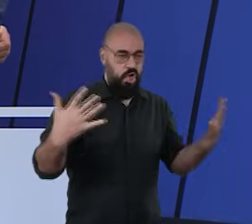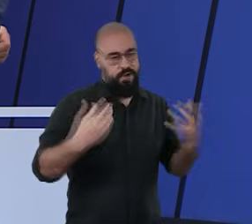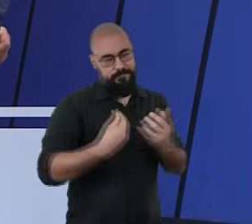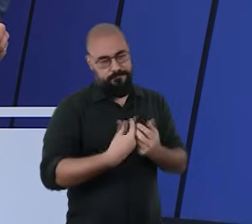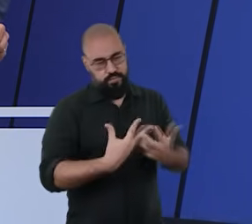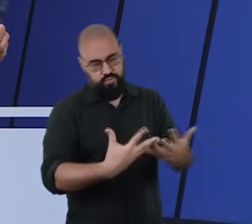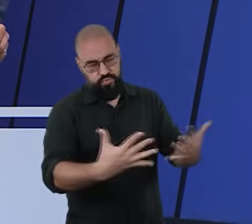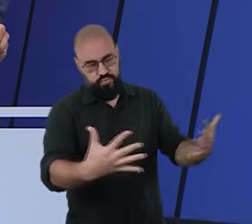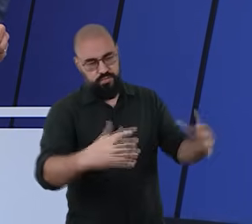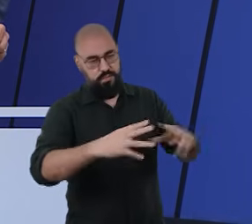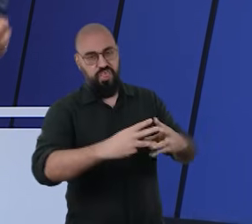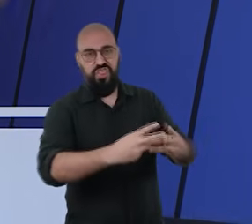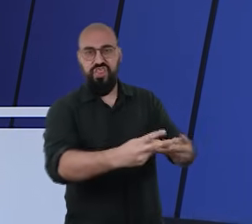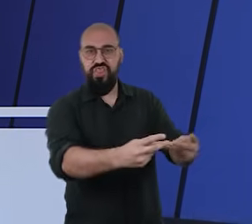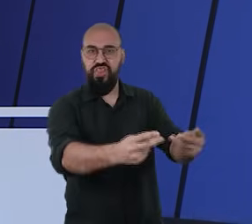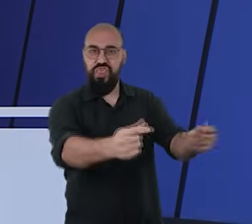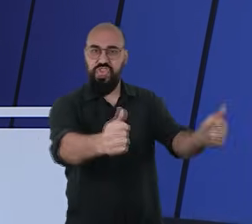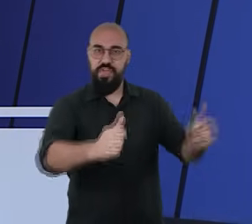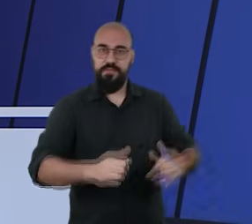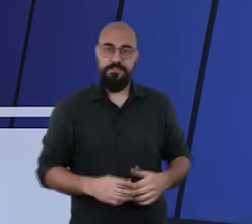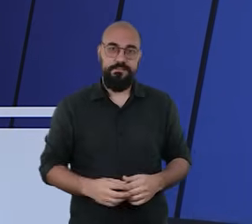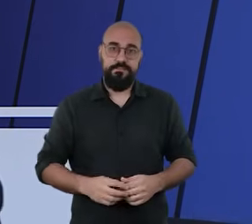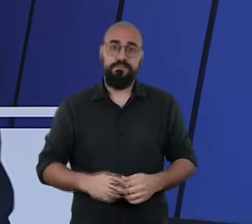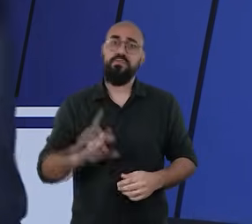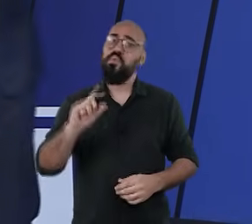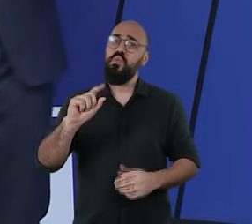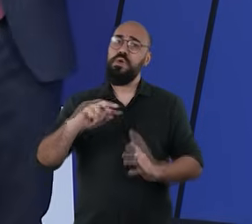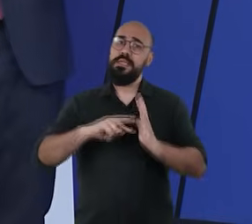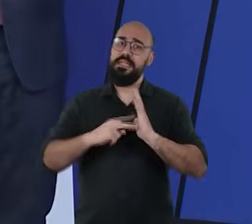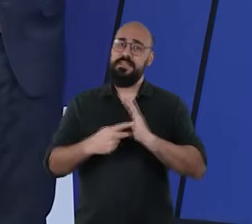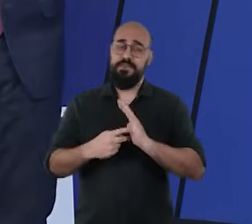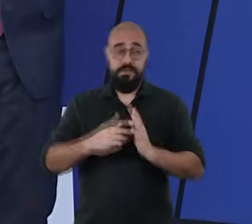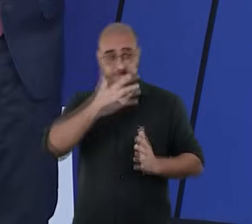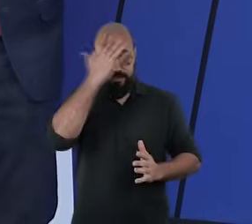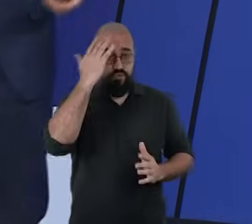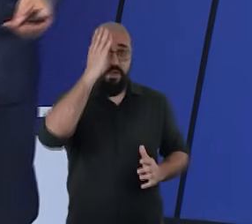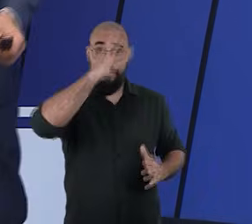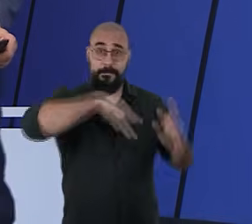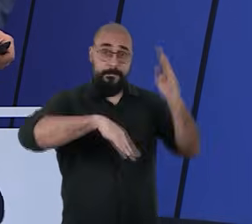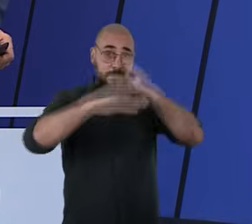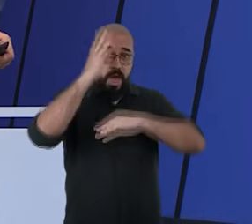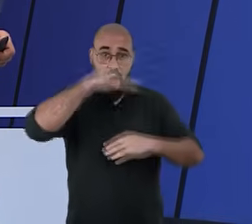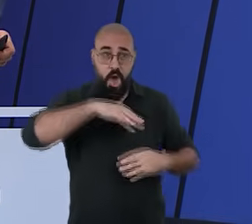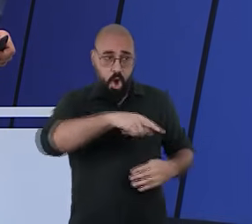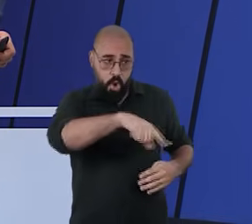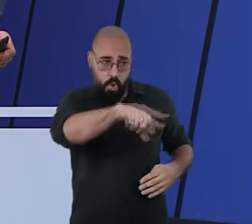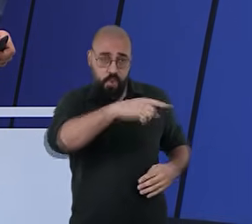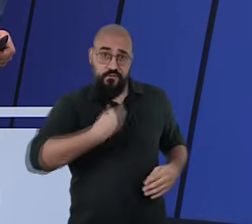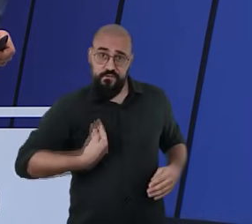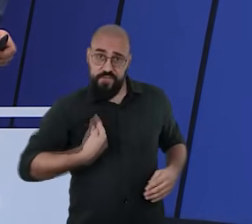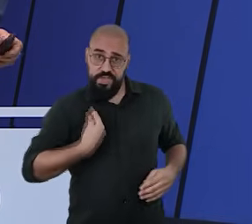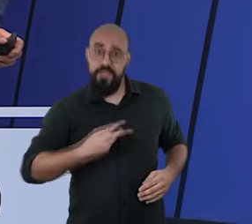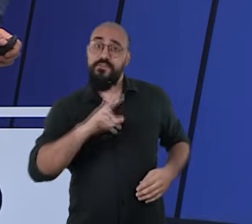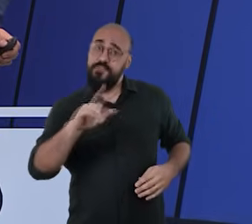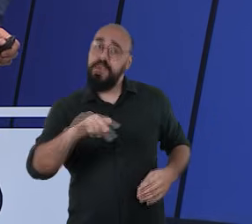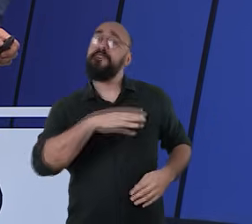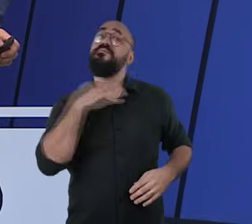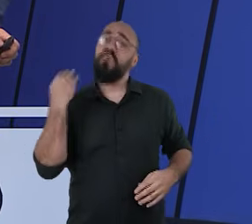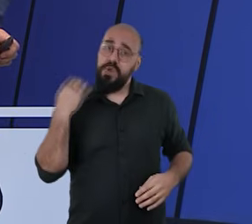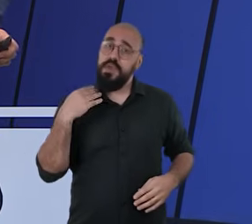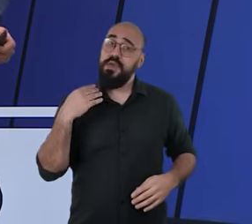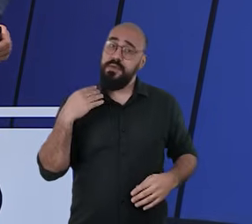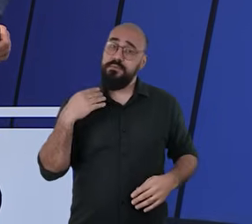Isso significa que os ímpios que estão vivos, eles vão morrer.